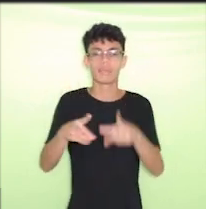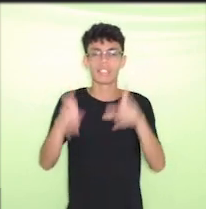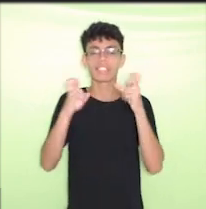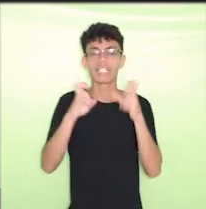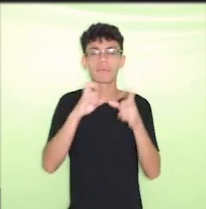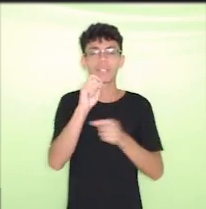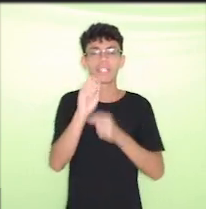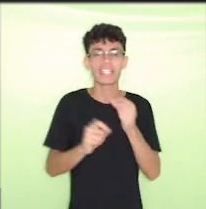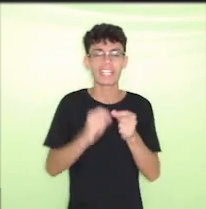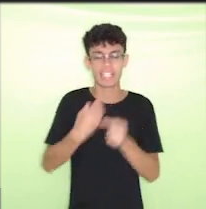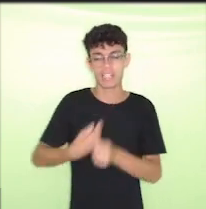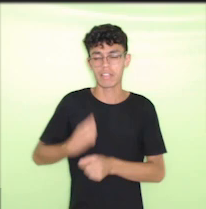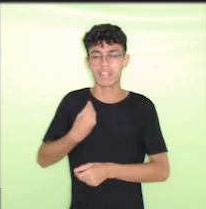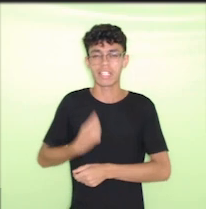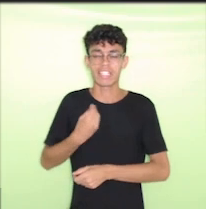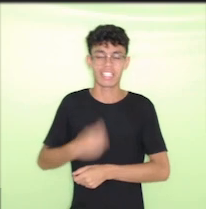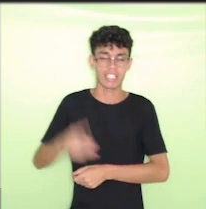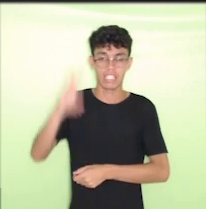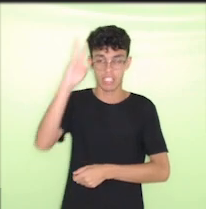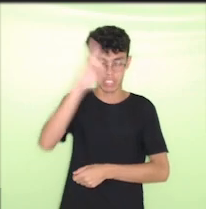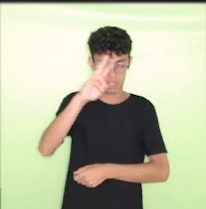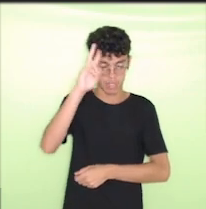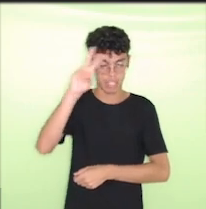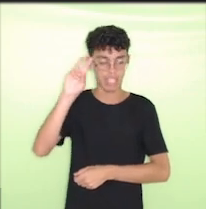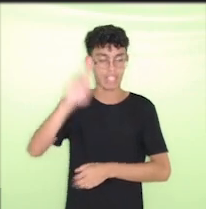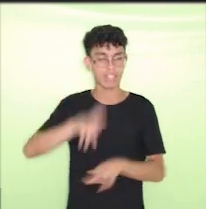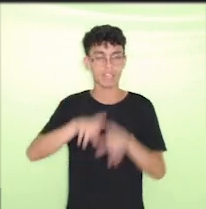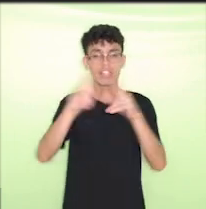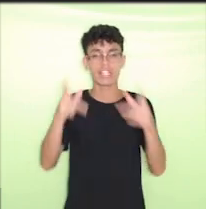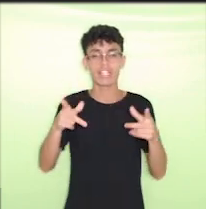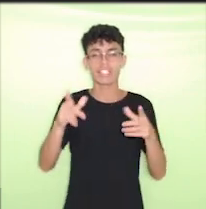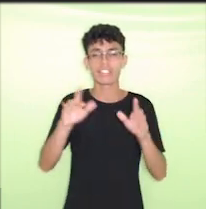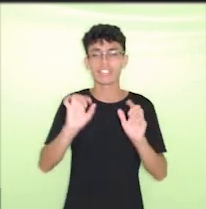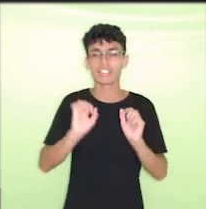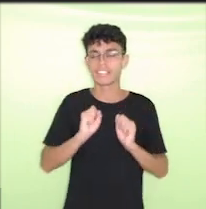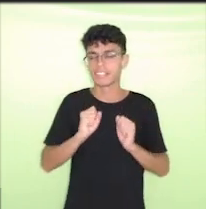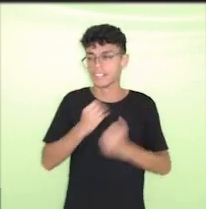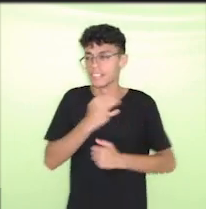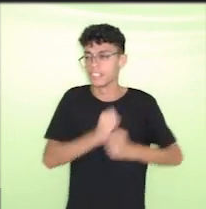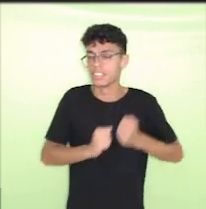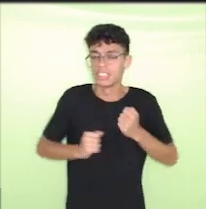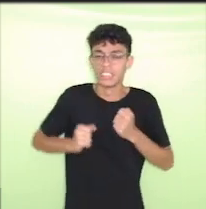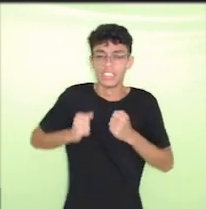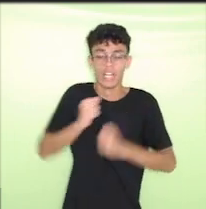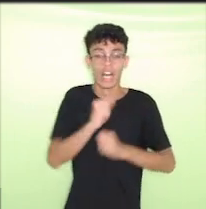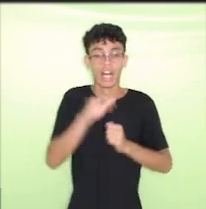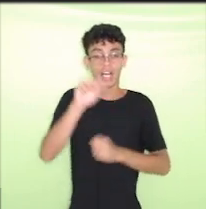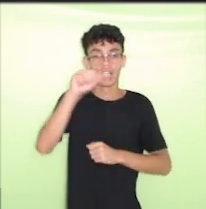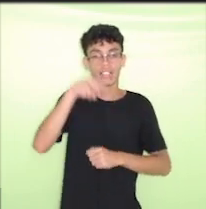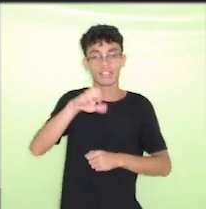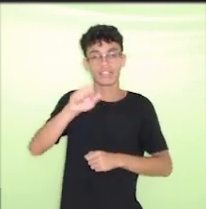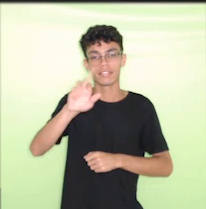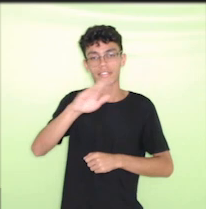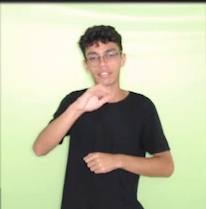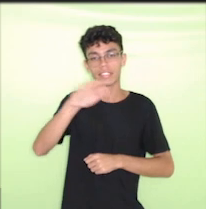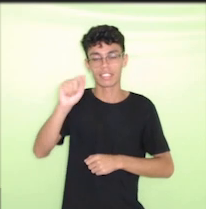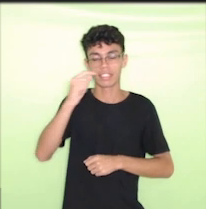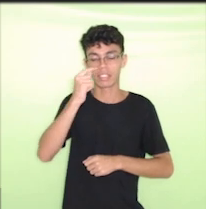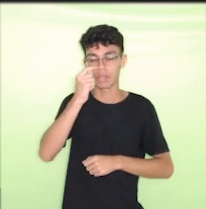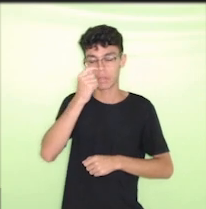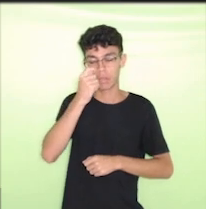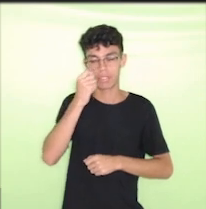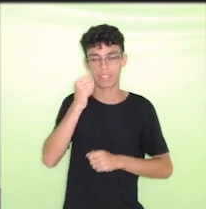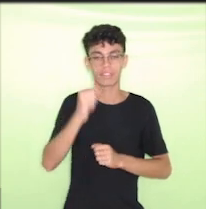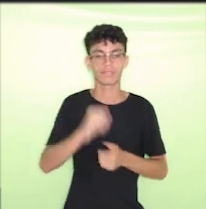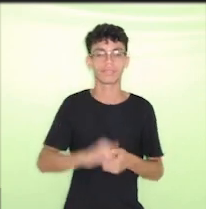novo rumo dado à sua história pelo Monsenhor e fica visivelmente perturbada. América mostra grande aversão